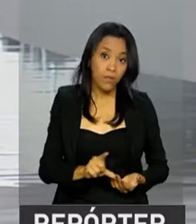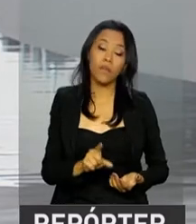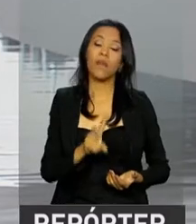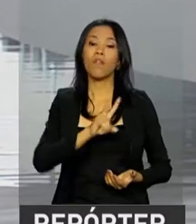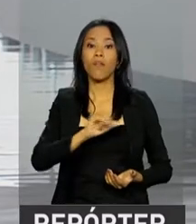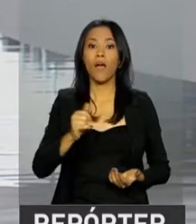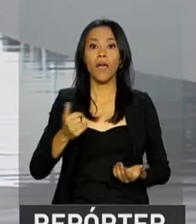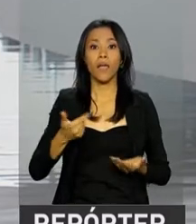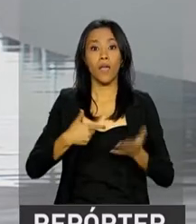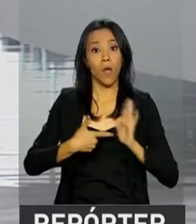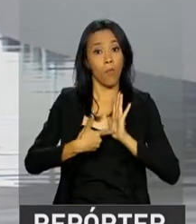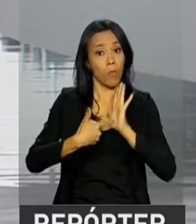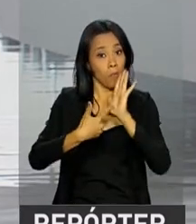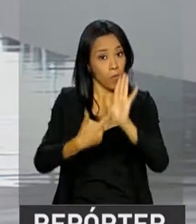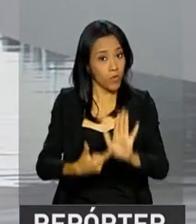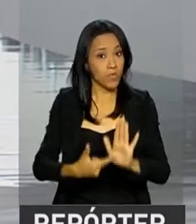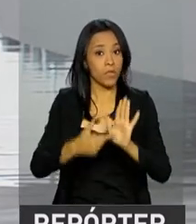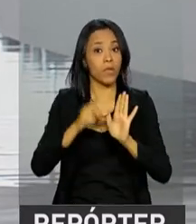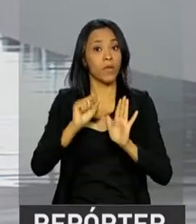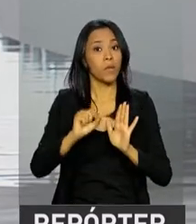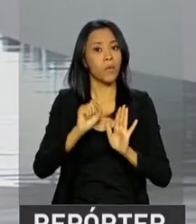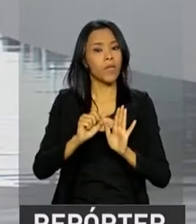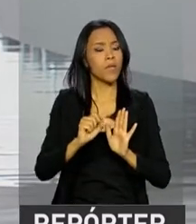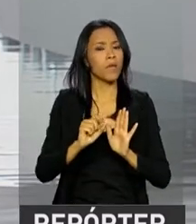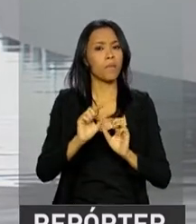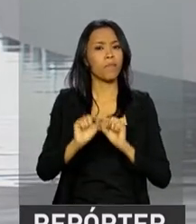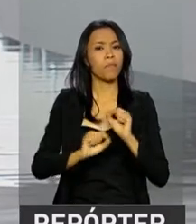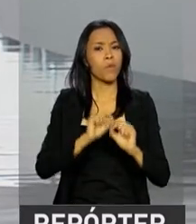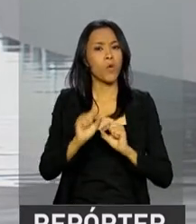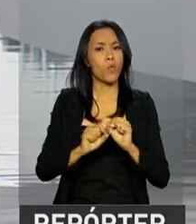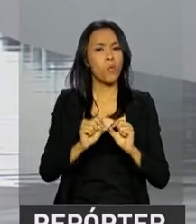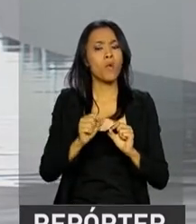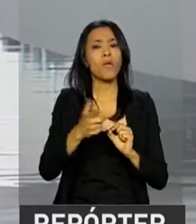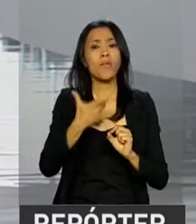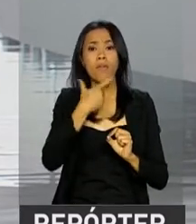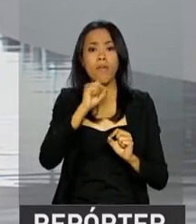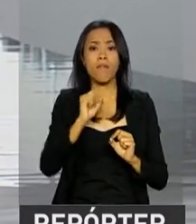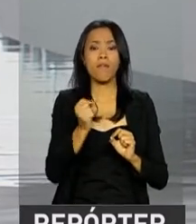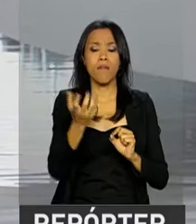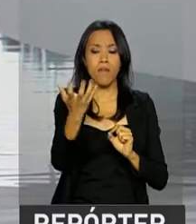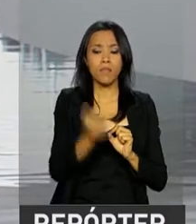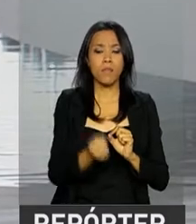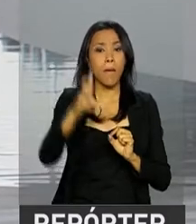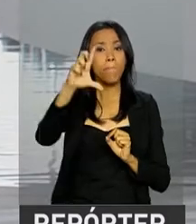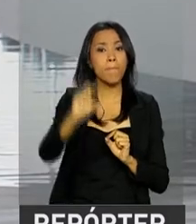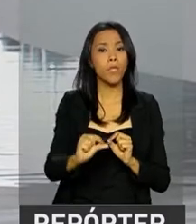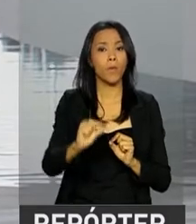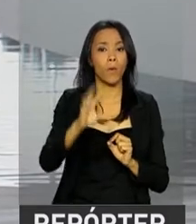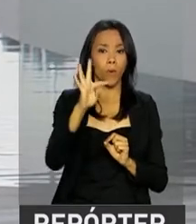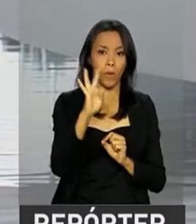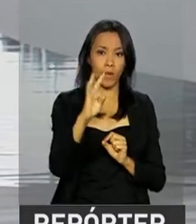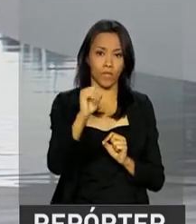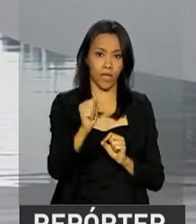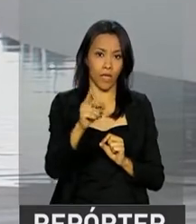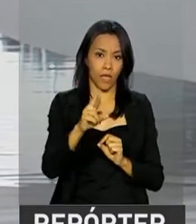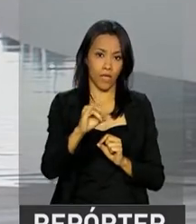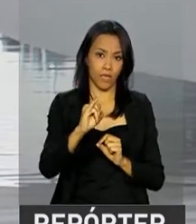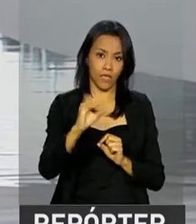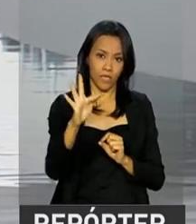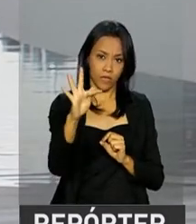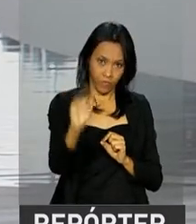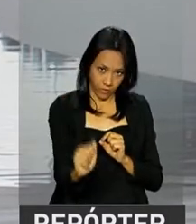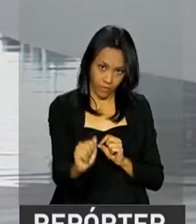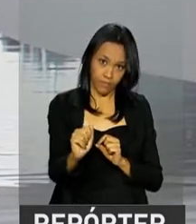oferecer um deságio sobre esse aumento, ou seja, ganha quem aceitar receber a menor tarifa a ser cobrada